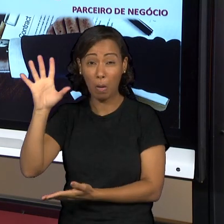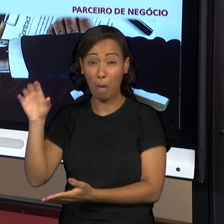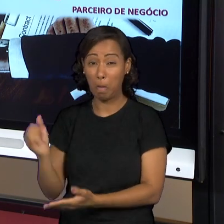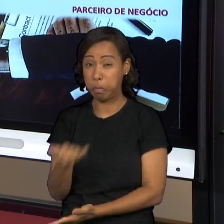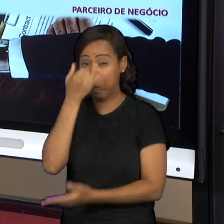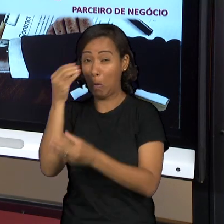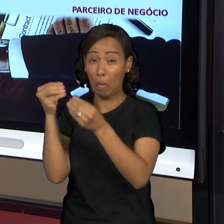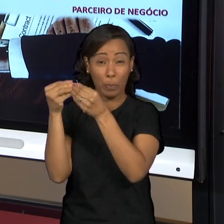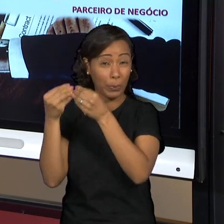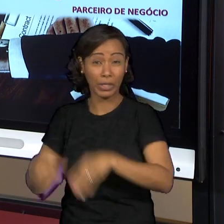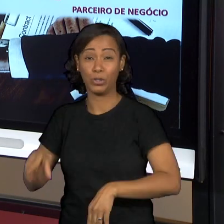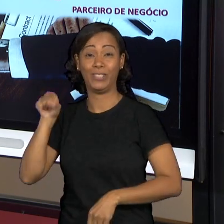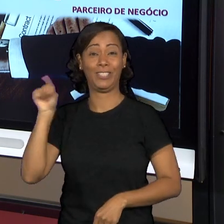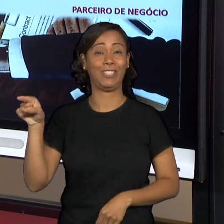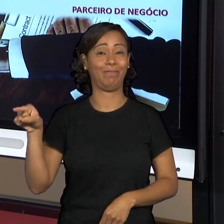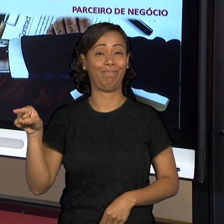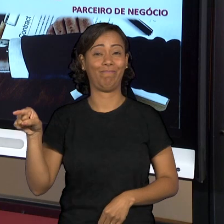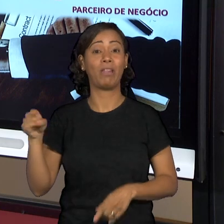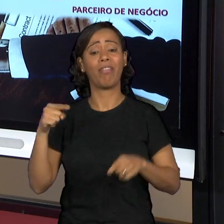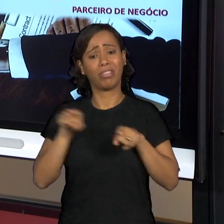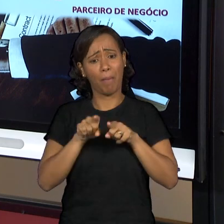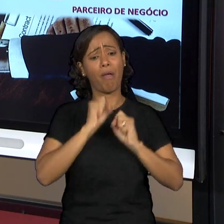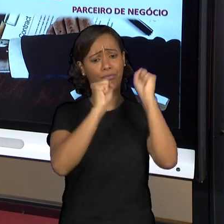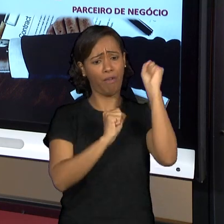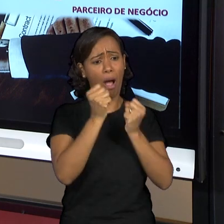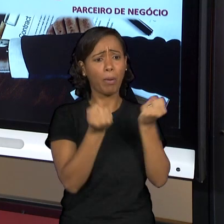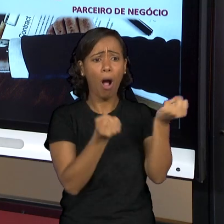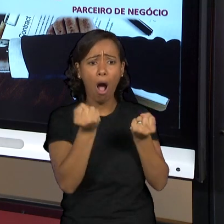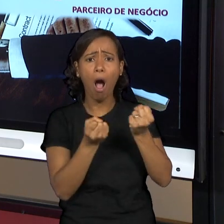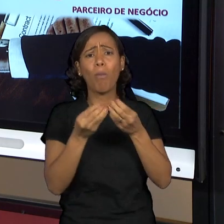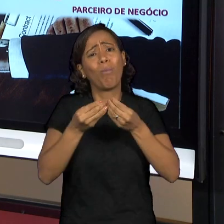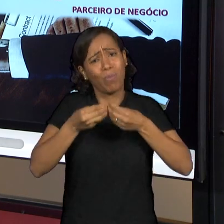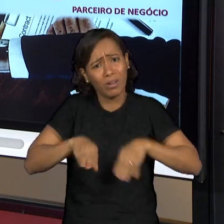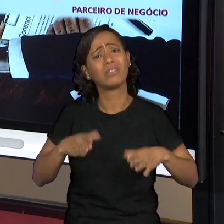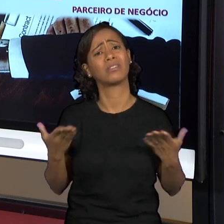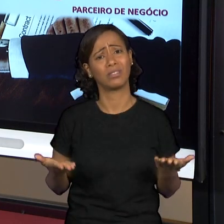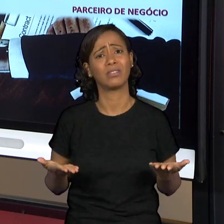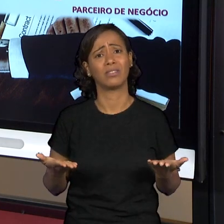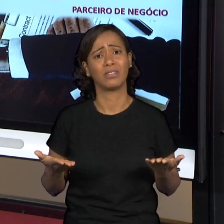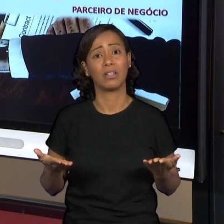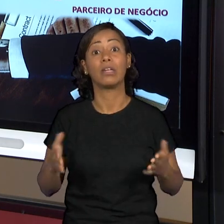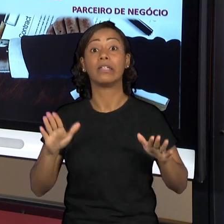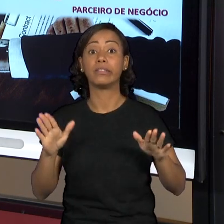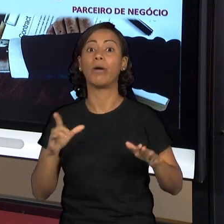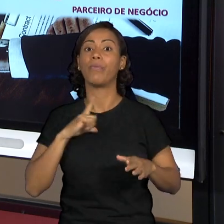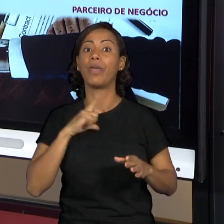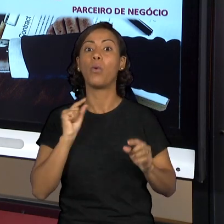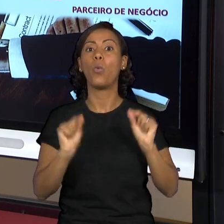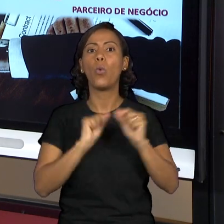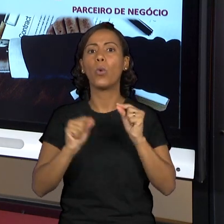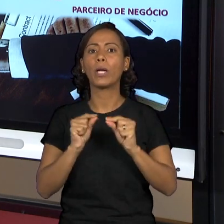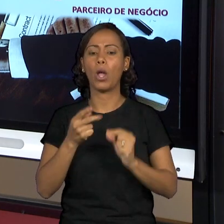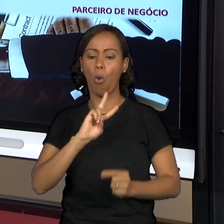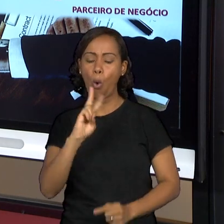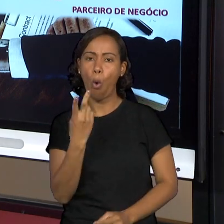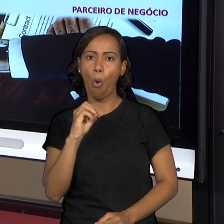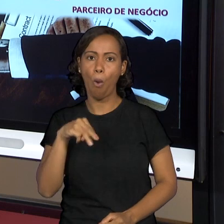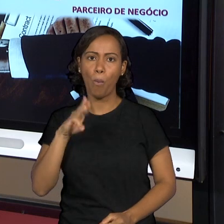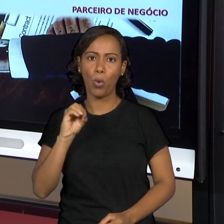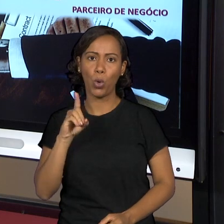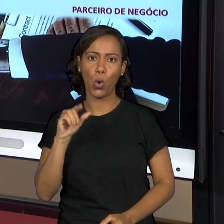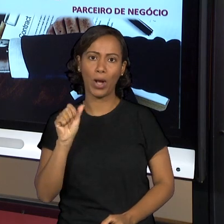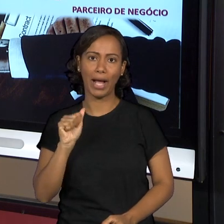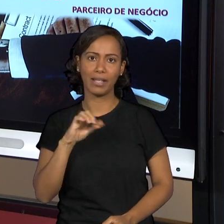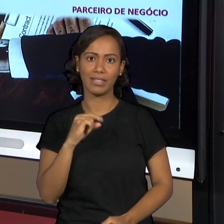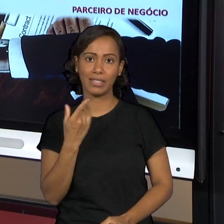para evitar que isso aconteça, toda a indústria autopeças, ela passa por um processo de homologação, que vai homologar